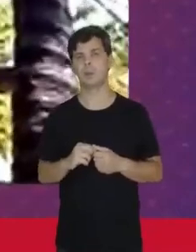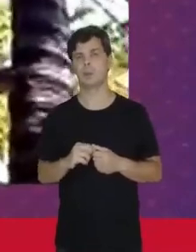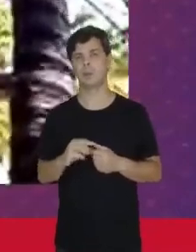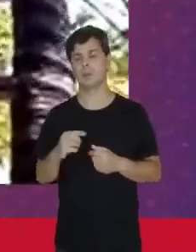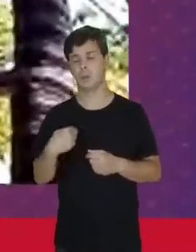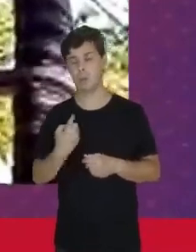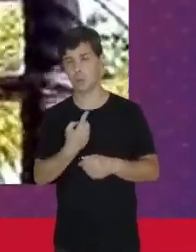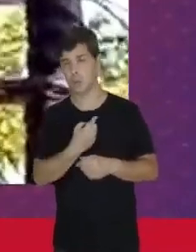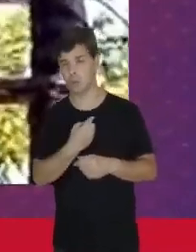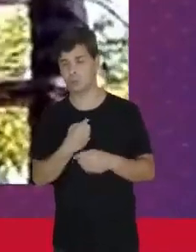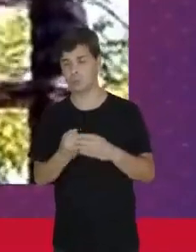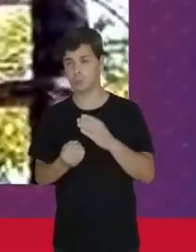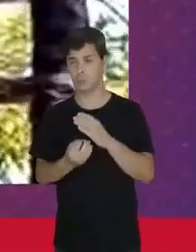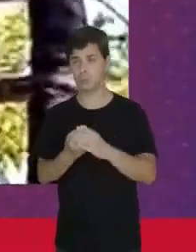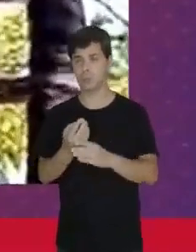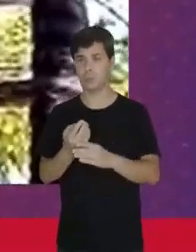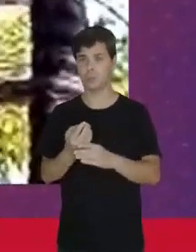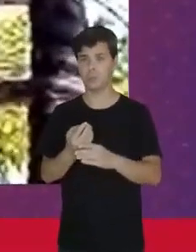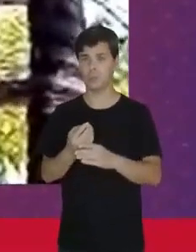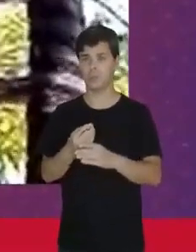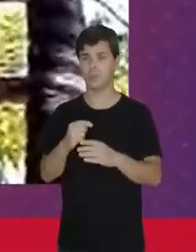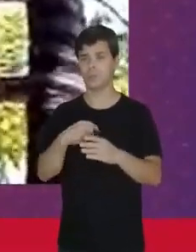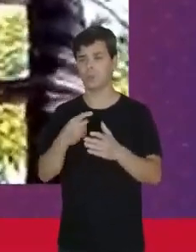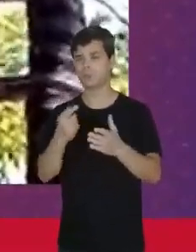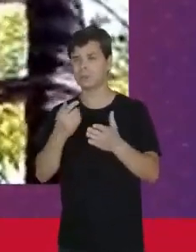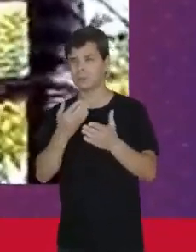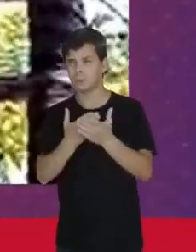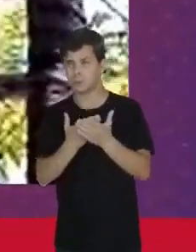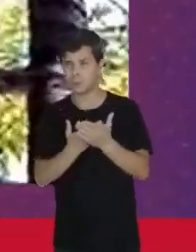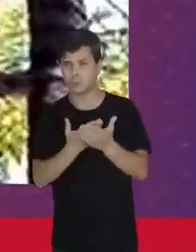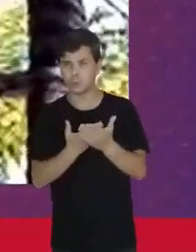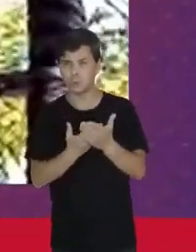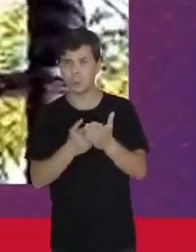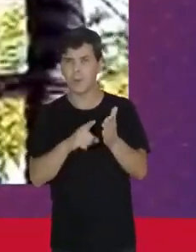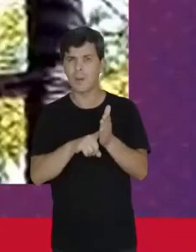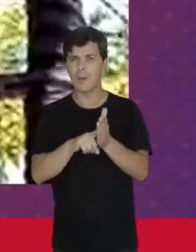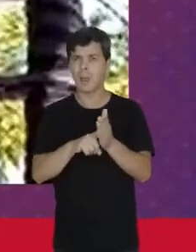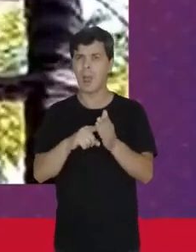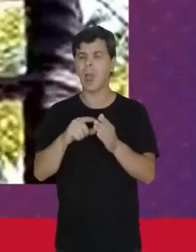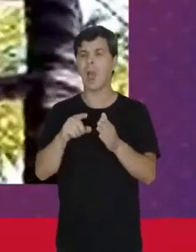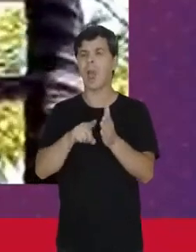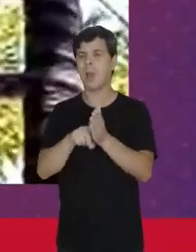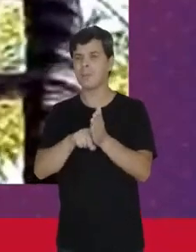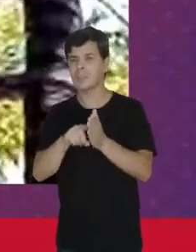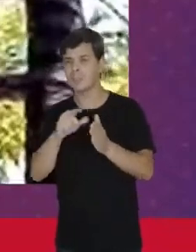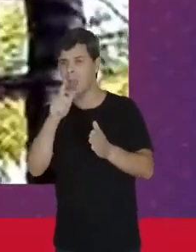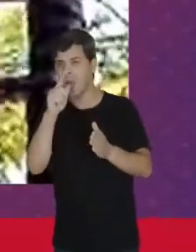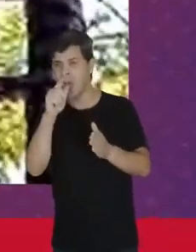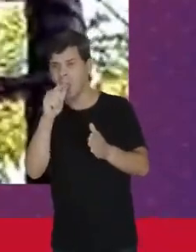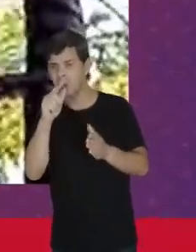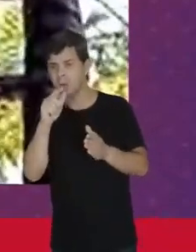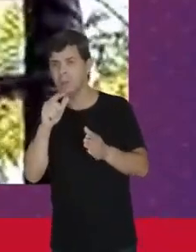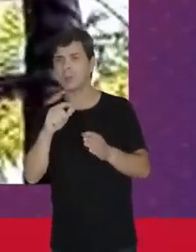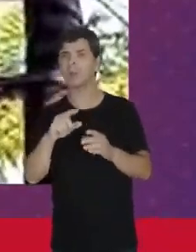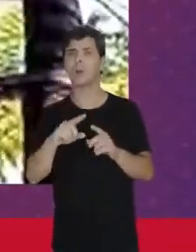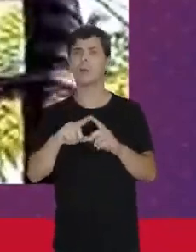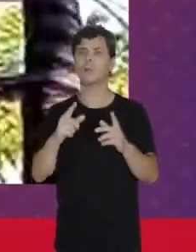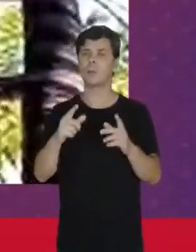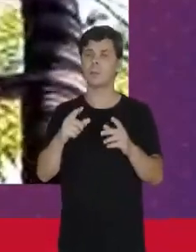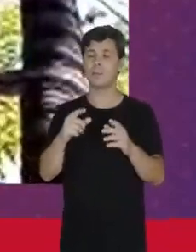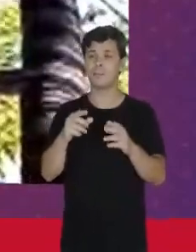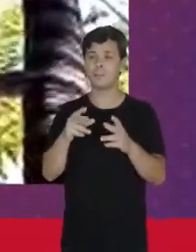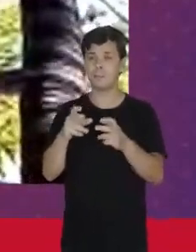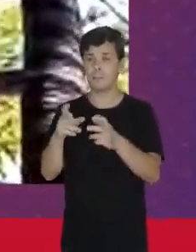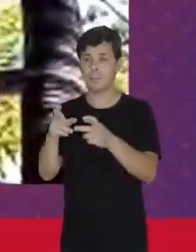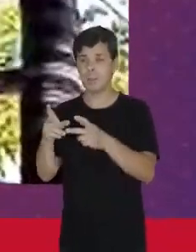A gente produz aqui, fez todas as análises, né? Análise da água, análise de tudo aqui para ver se